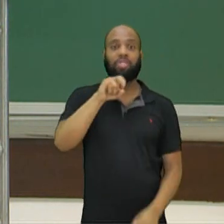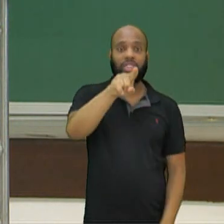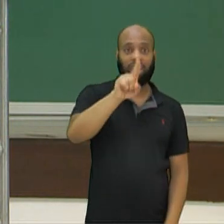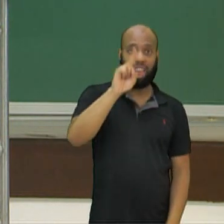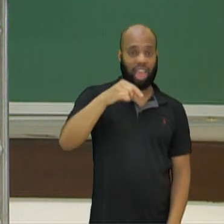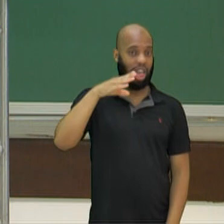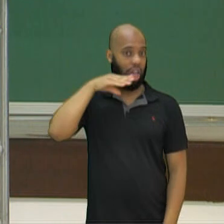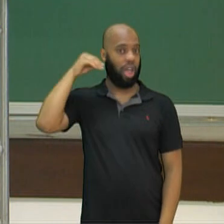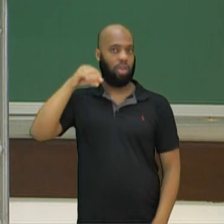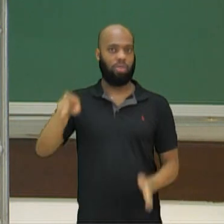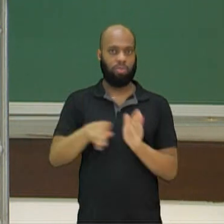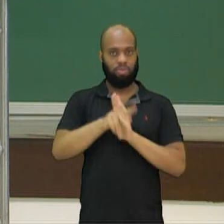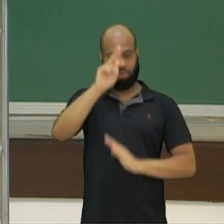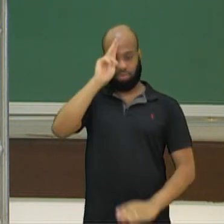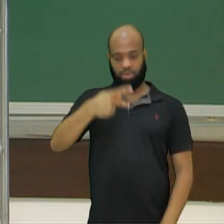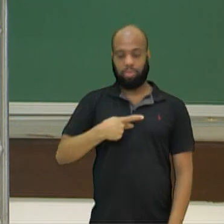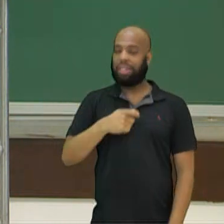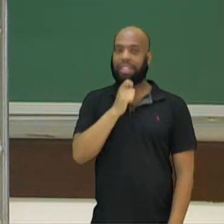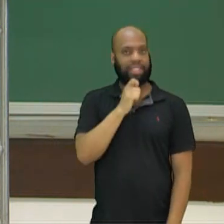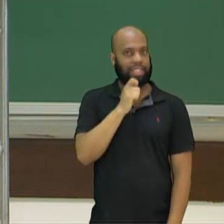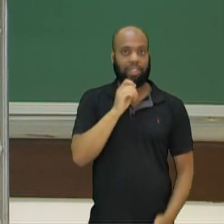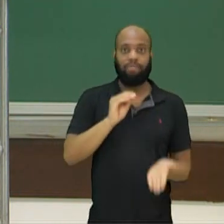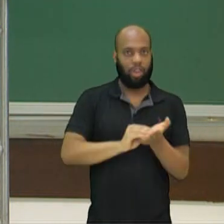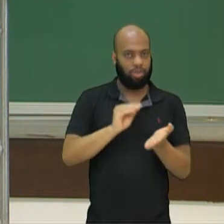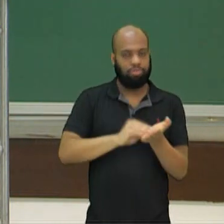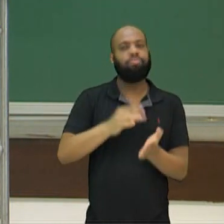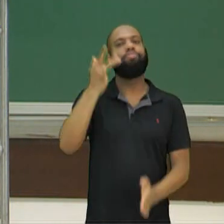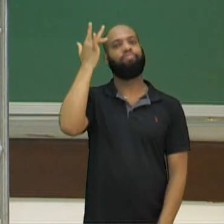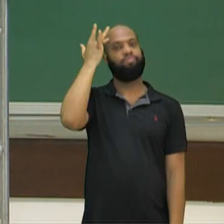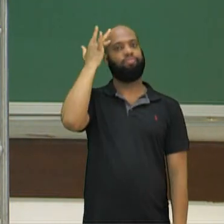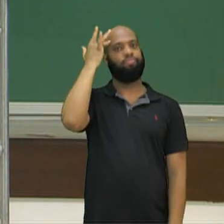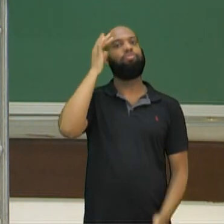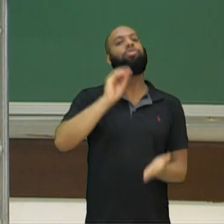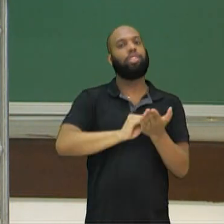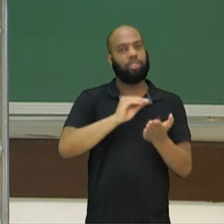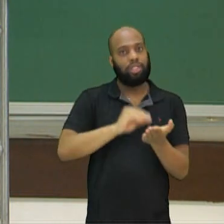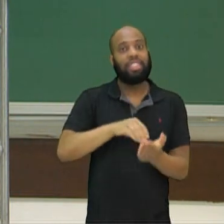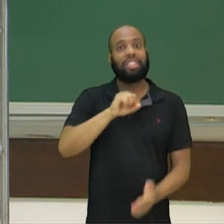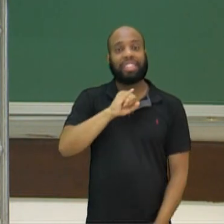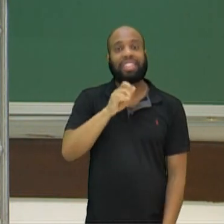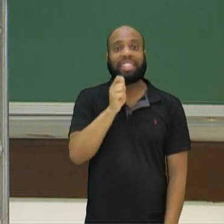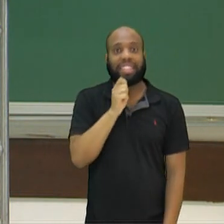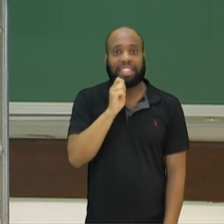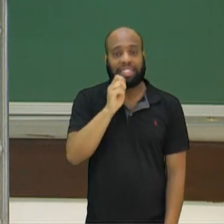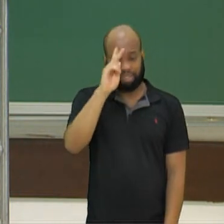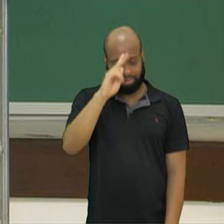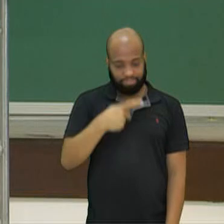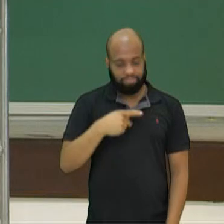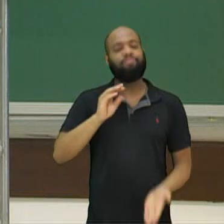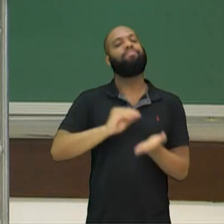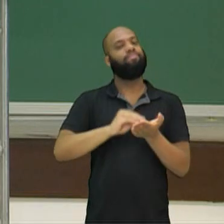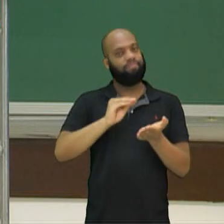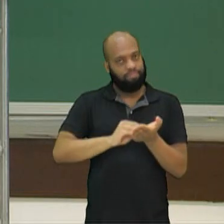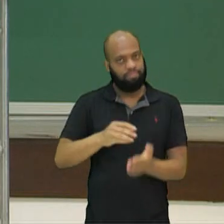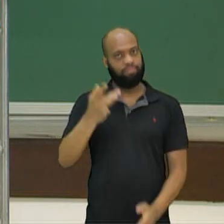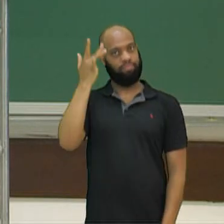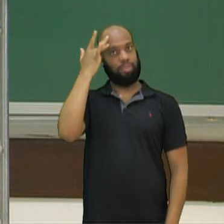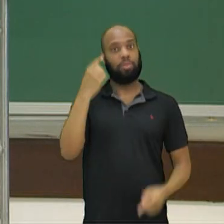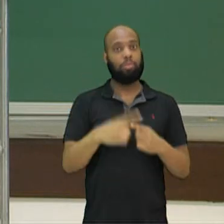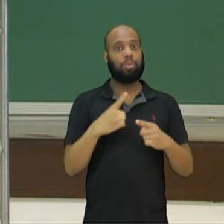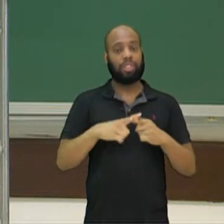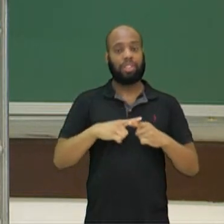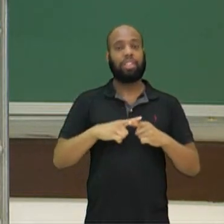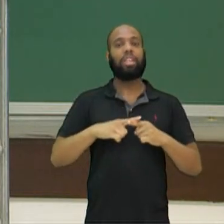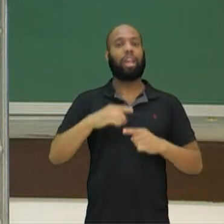egocêntrico, você ainda não amadureceu, você ainda não entrou na fase adulta. Entrar na fase adulta, da perspectiva do conhecimento,